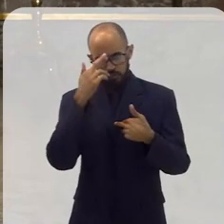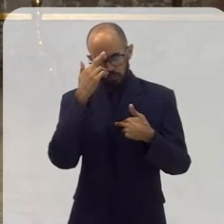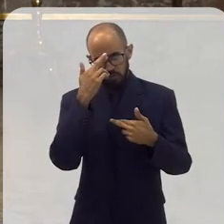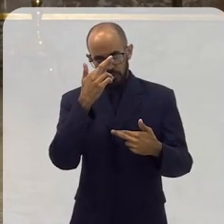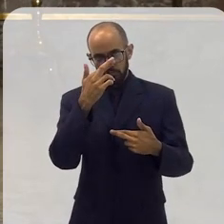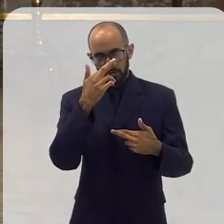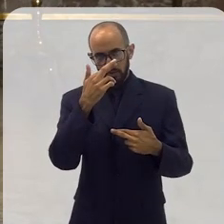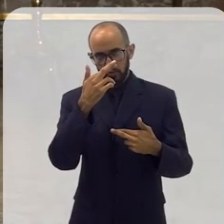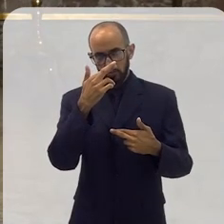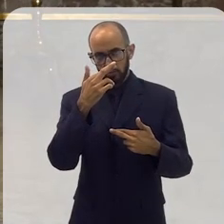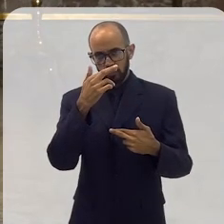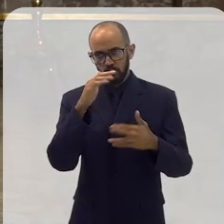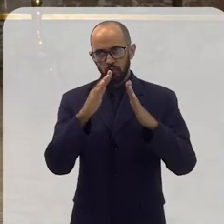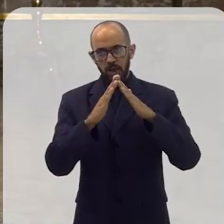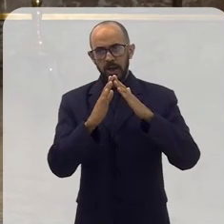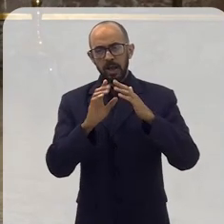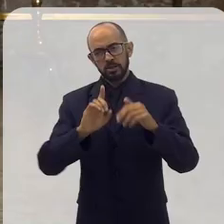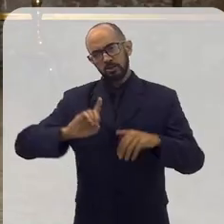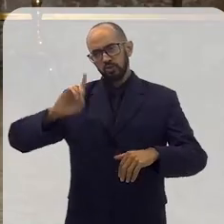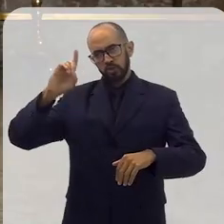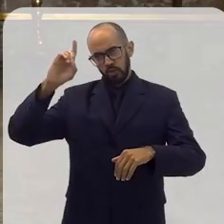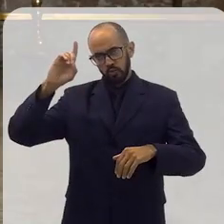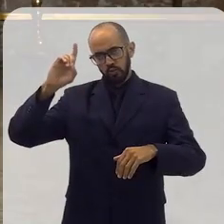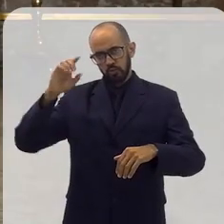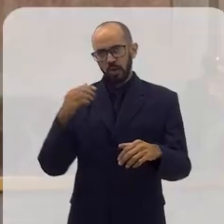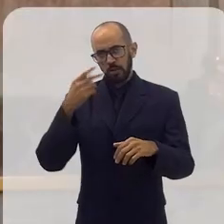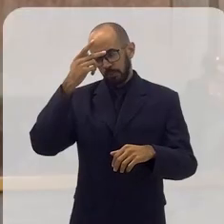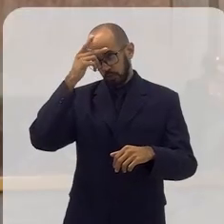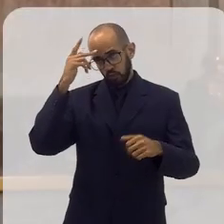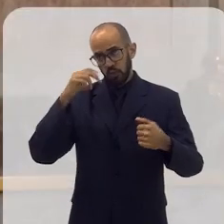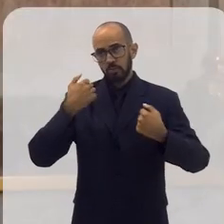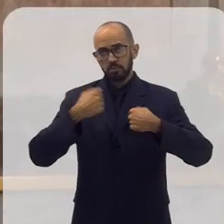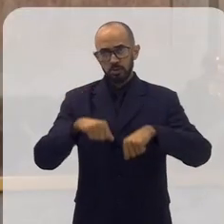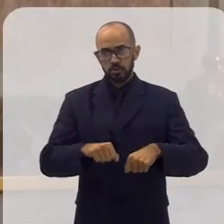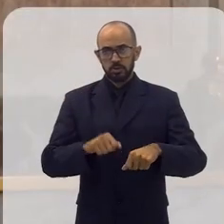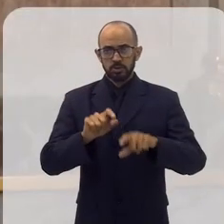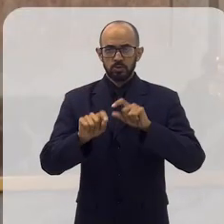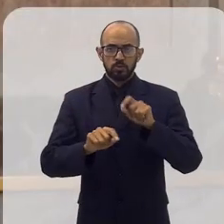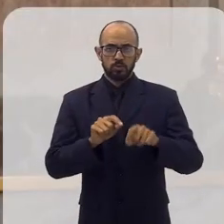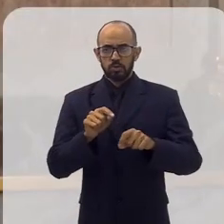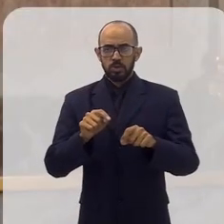Com respeito, certo, para a casa de Deus, a pessoa